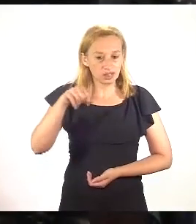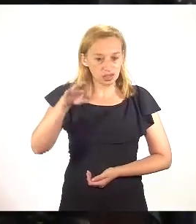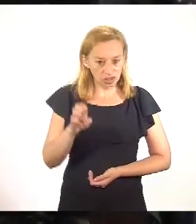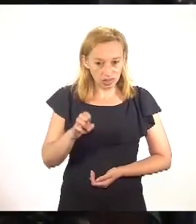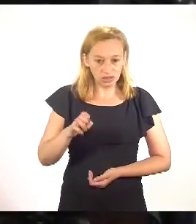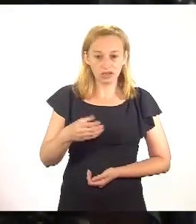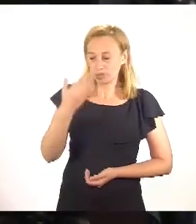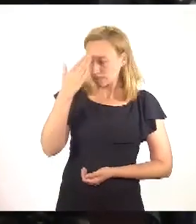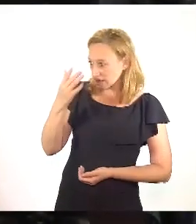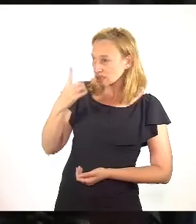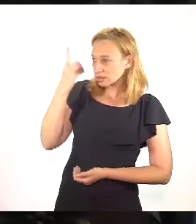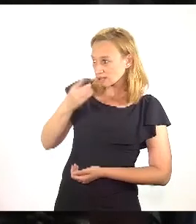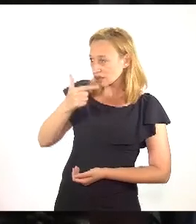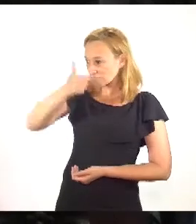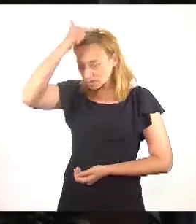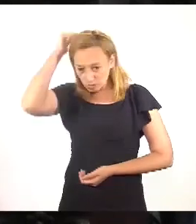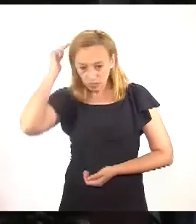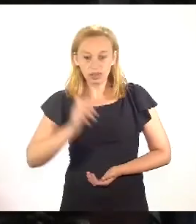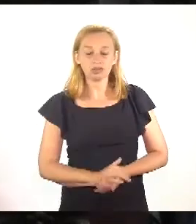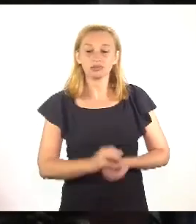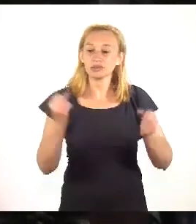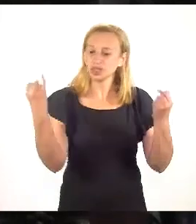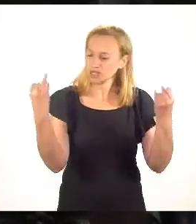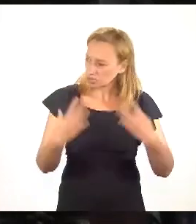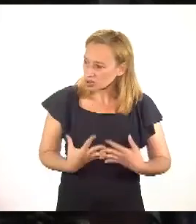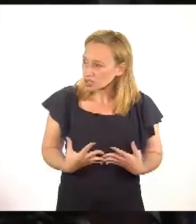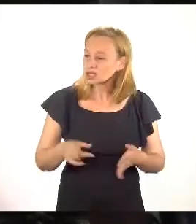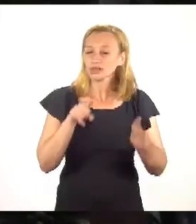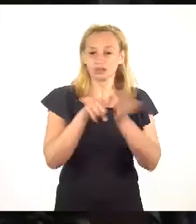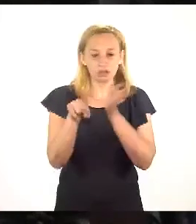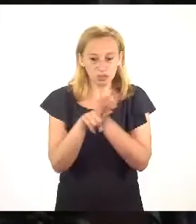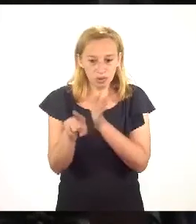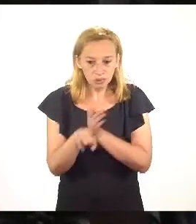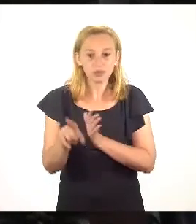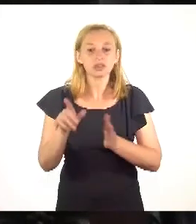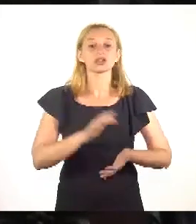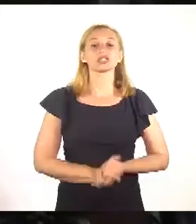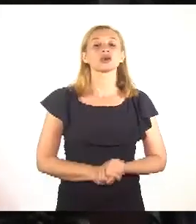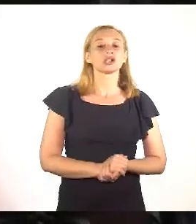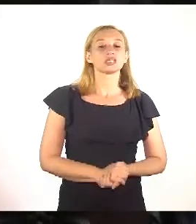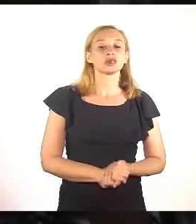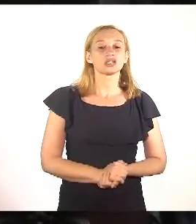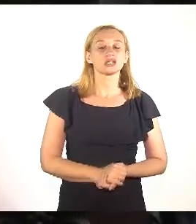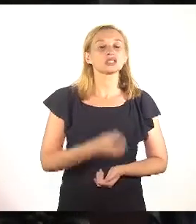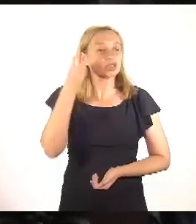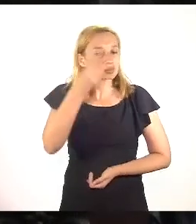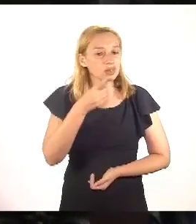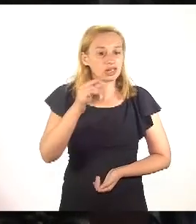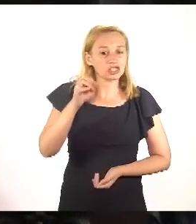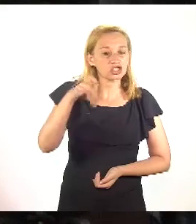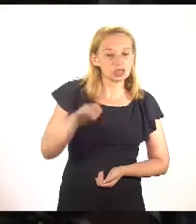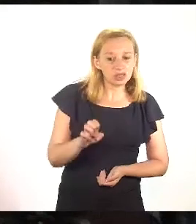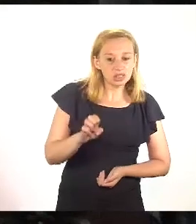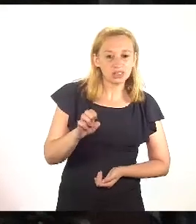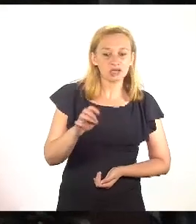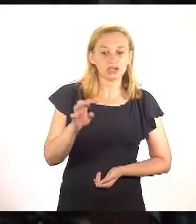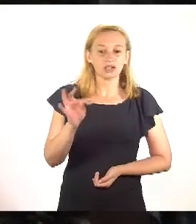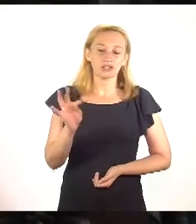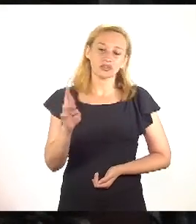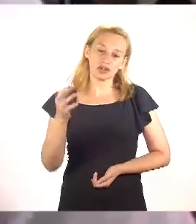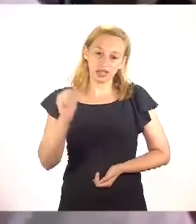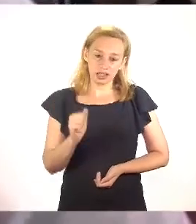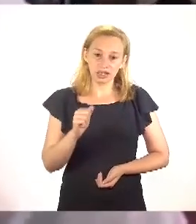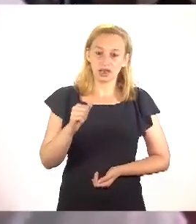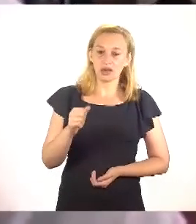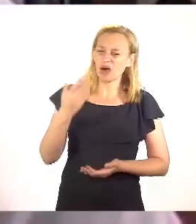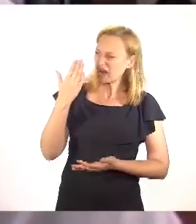agradeço o deputado Luiz Paulo pela explanação, pelas perguntas. Deputado Alexandre Freitas. Eu não acredito que o Luiz